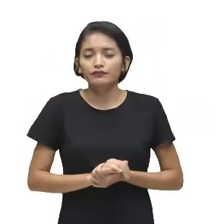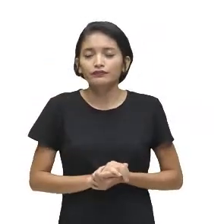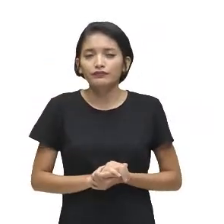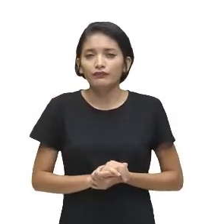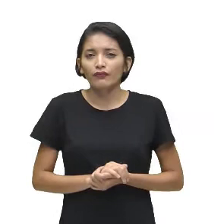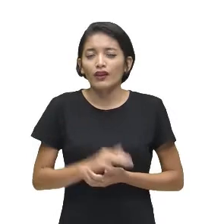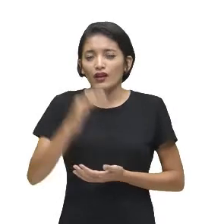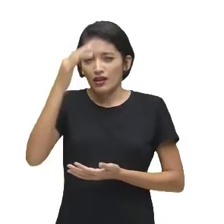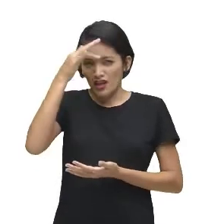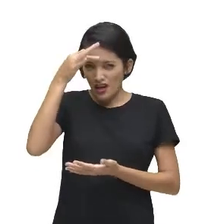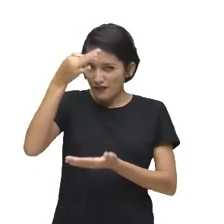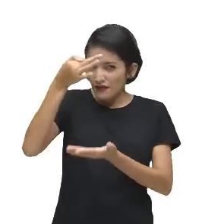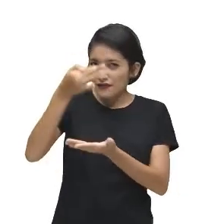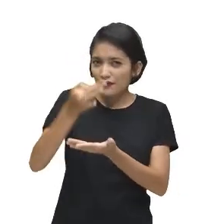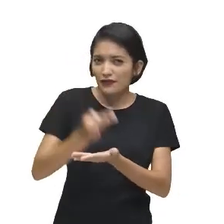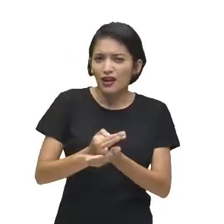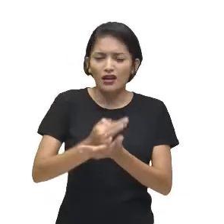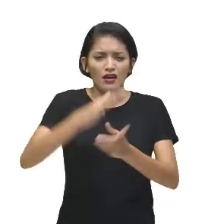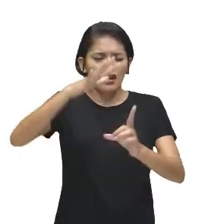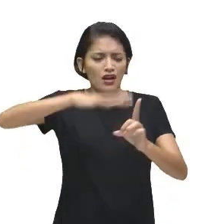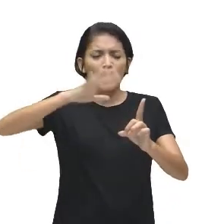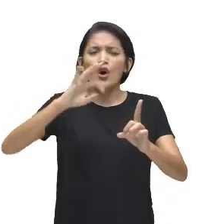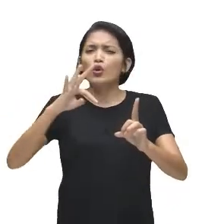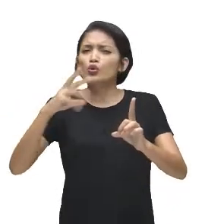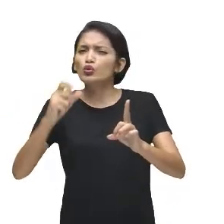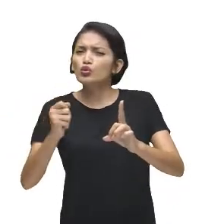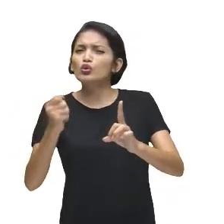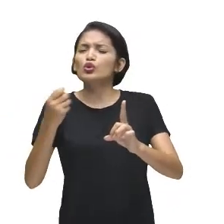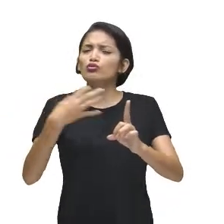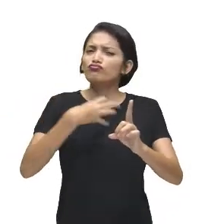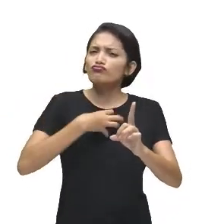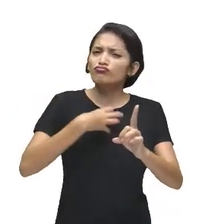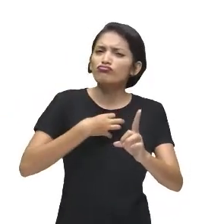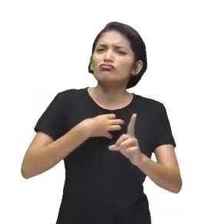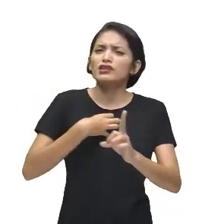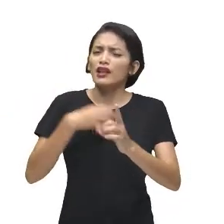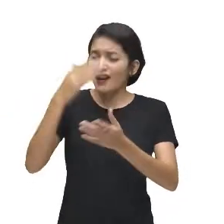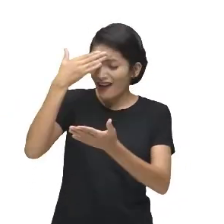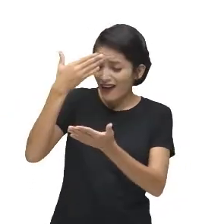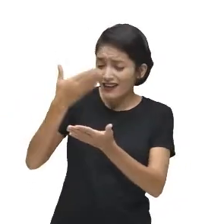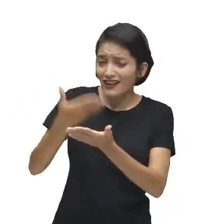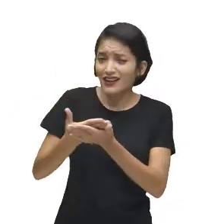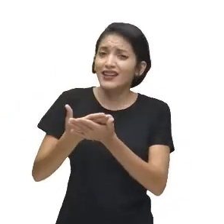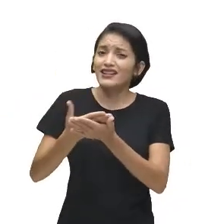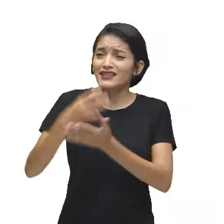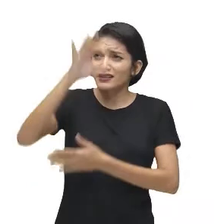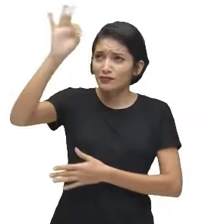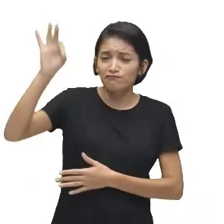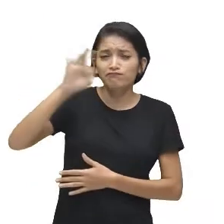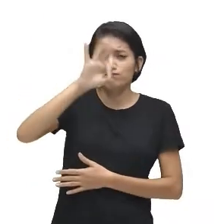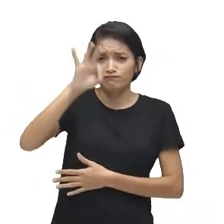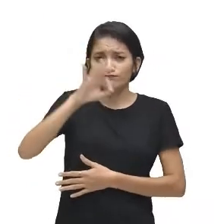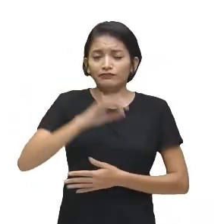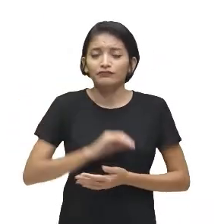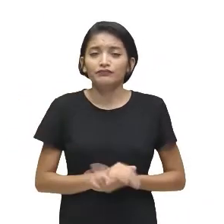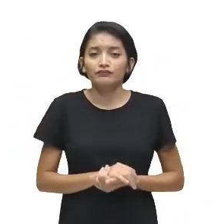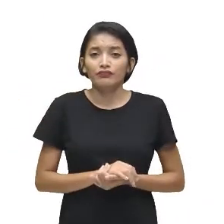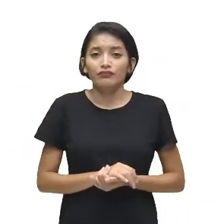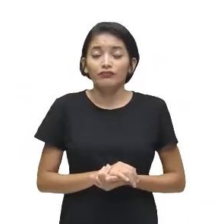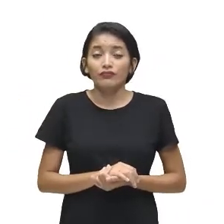uma devoção a tudo que é considerado sagrado. Todo ser humano